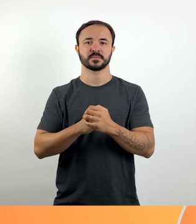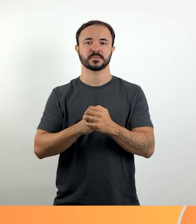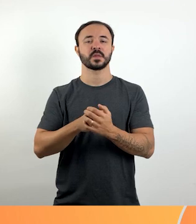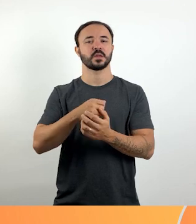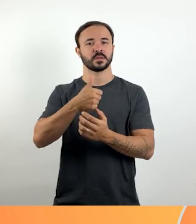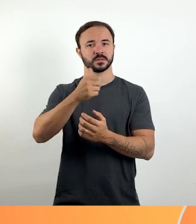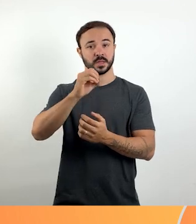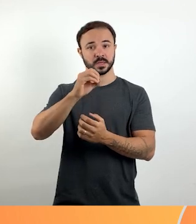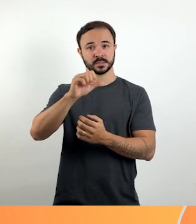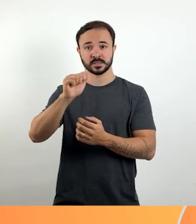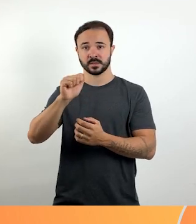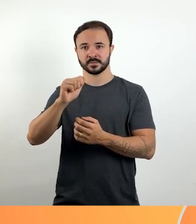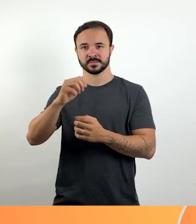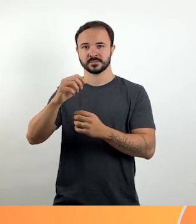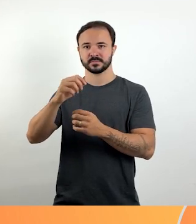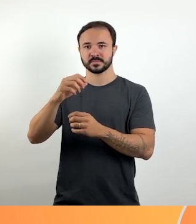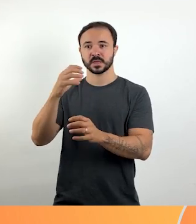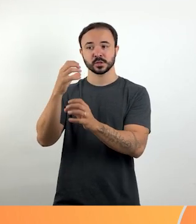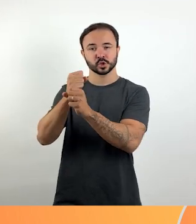10A mais